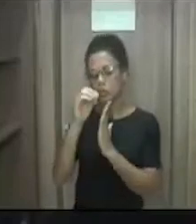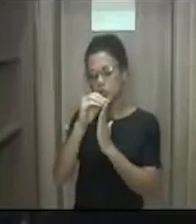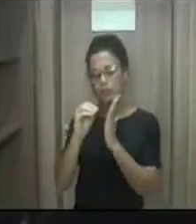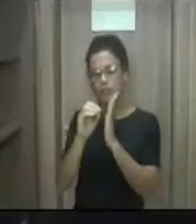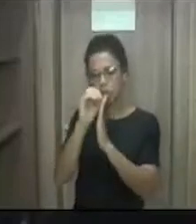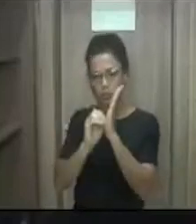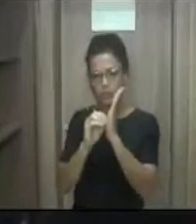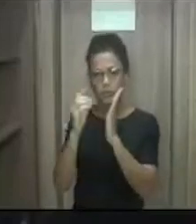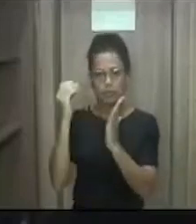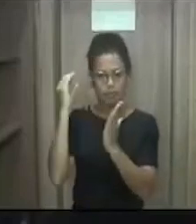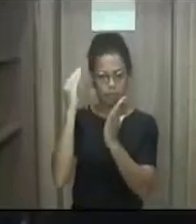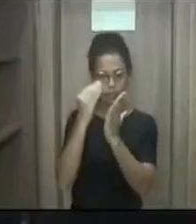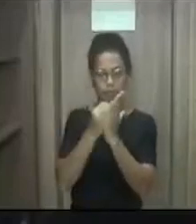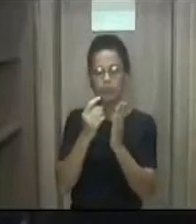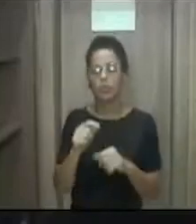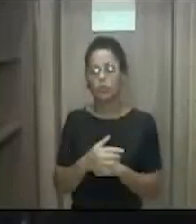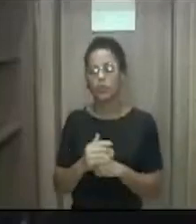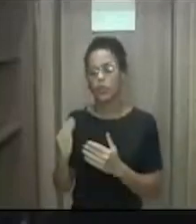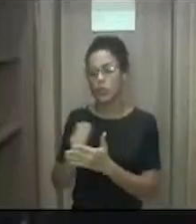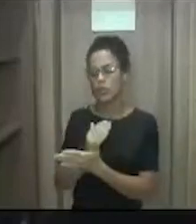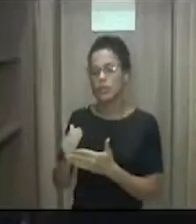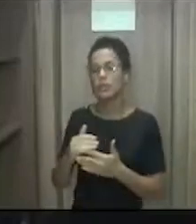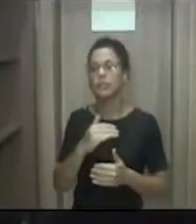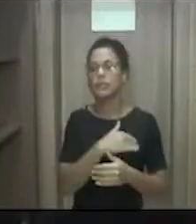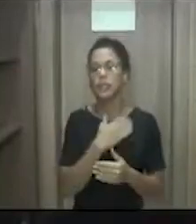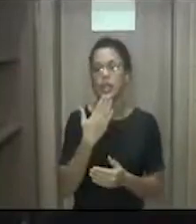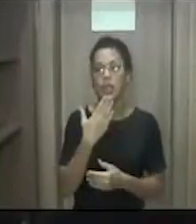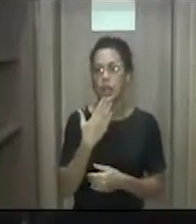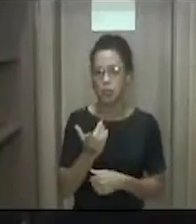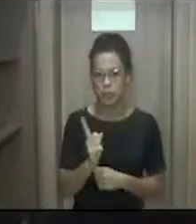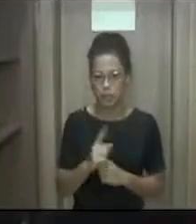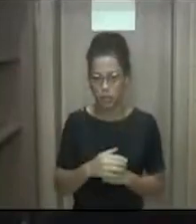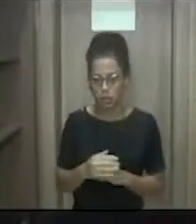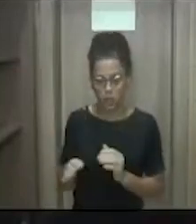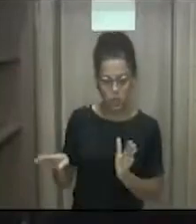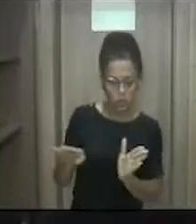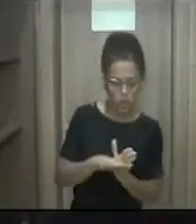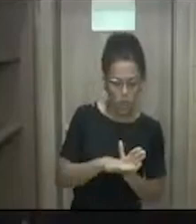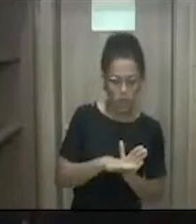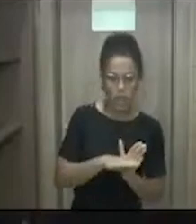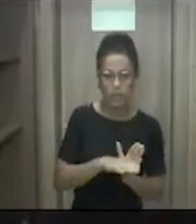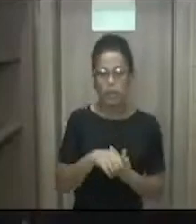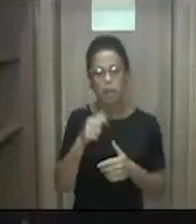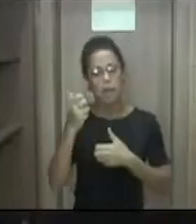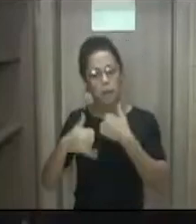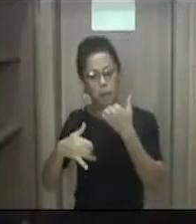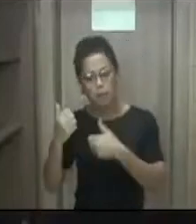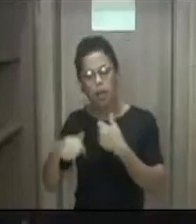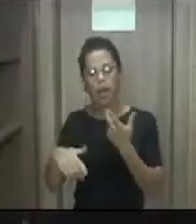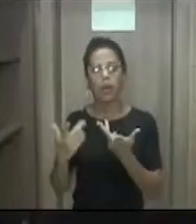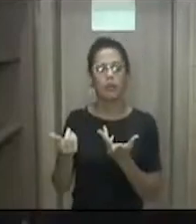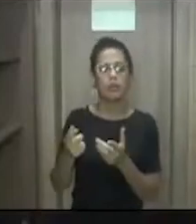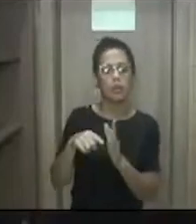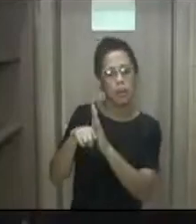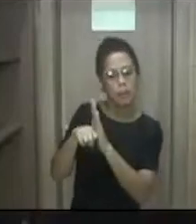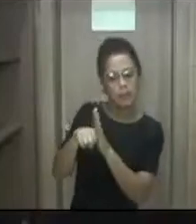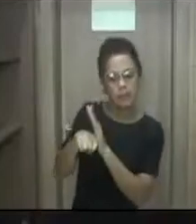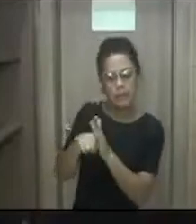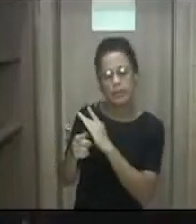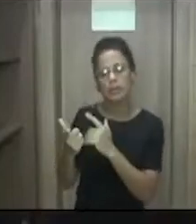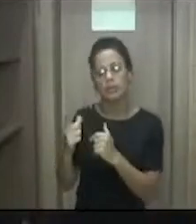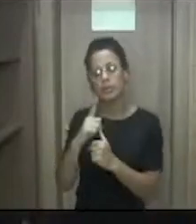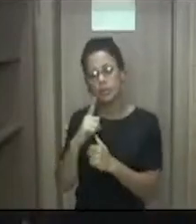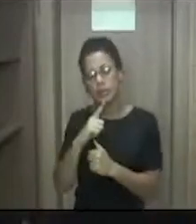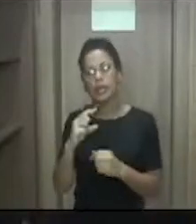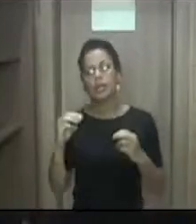do braço. Alguns não pediam, a maioria não pedia quando a gente chegava, falando que estava numa pesquisa encomendada